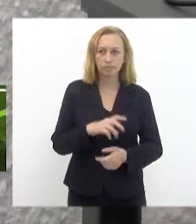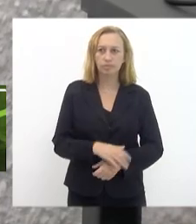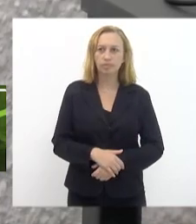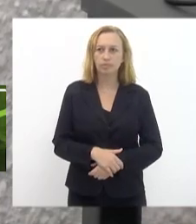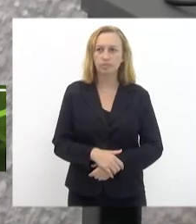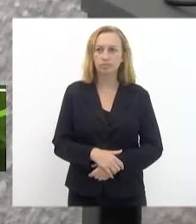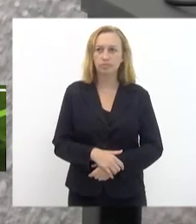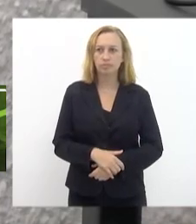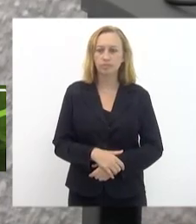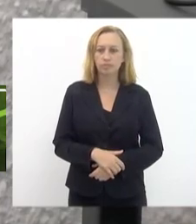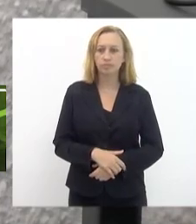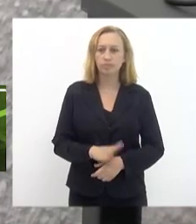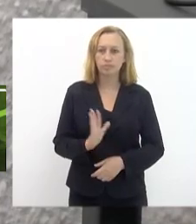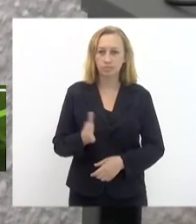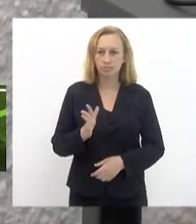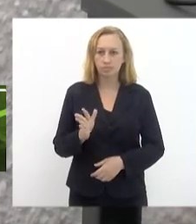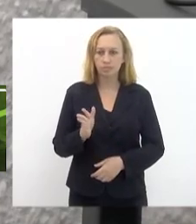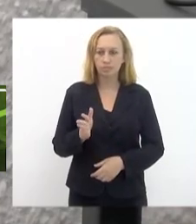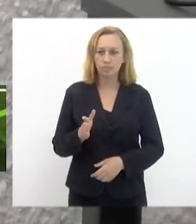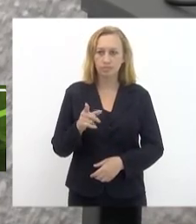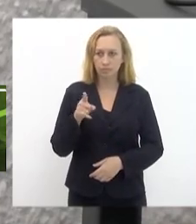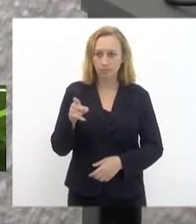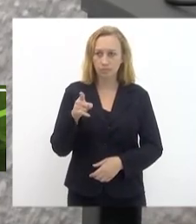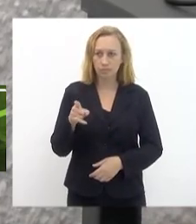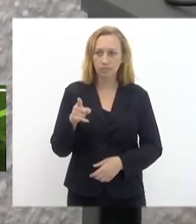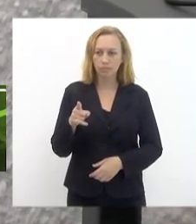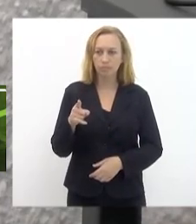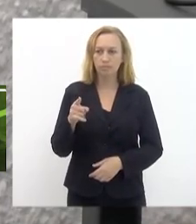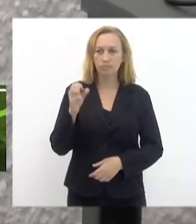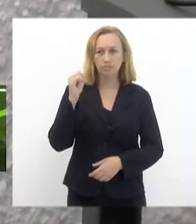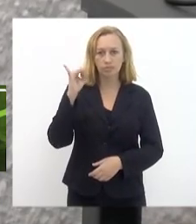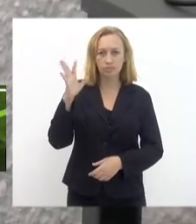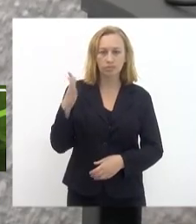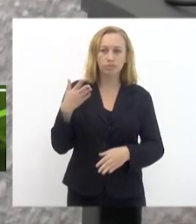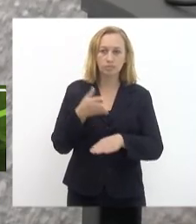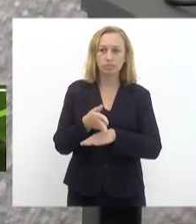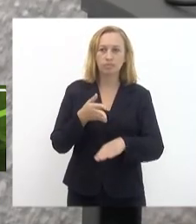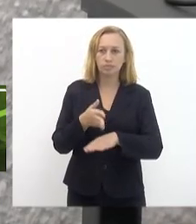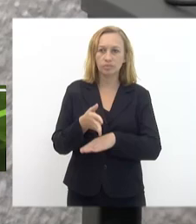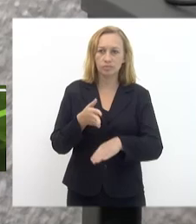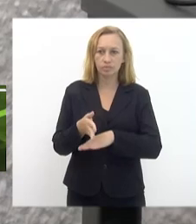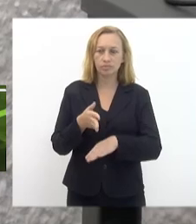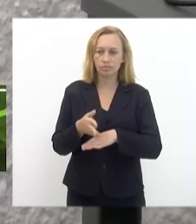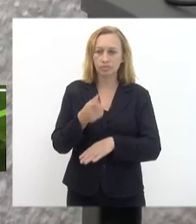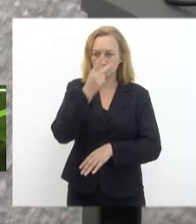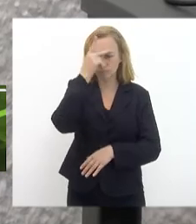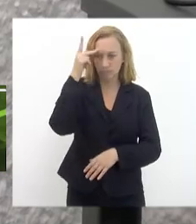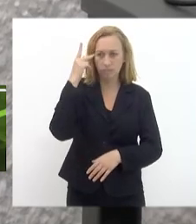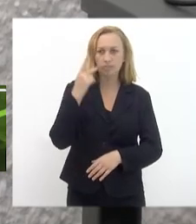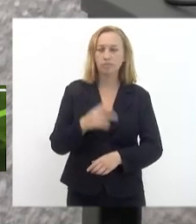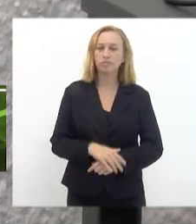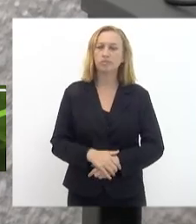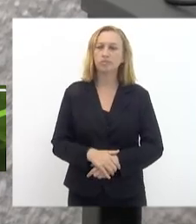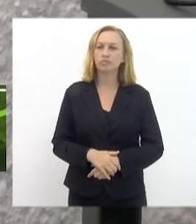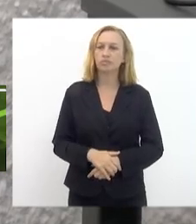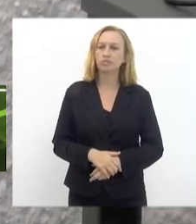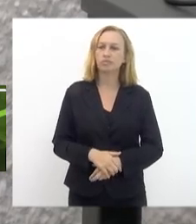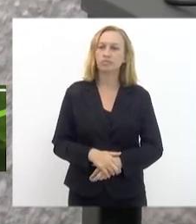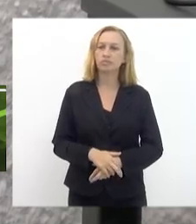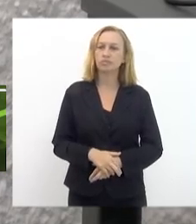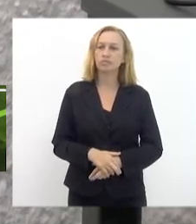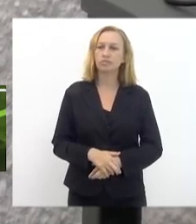já estávamos instalados porque pela madrugada Nosso pessoal veio chegando e é